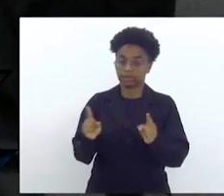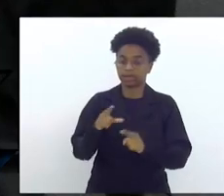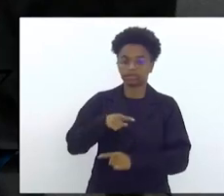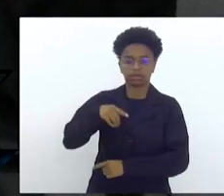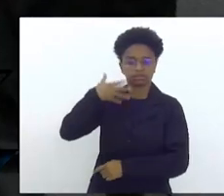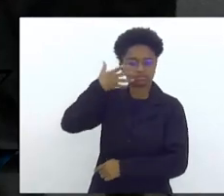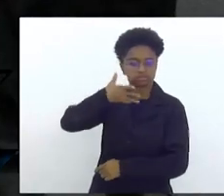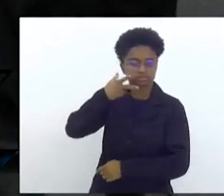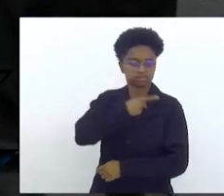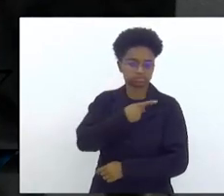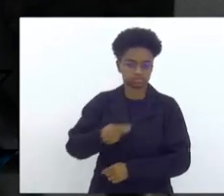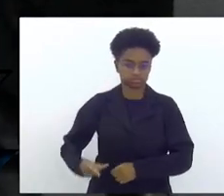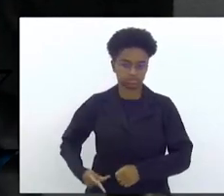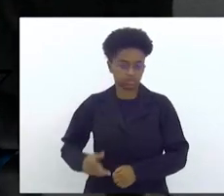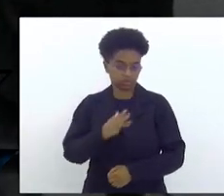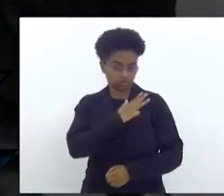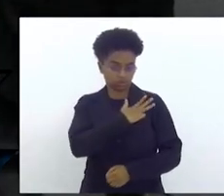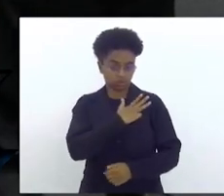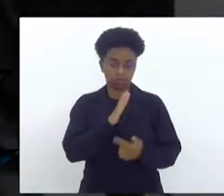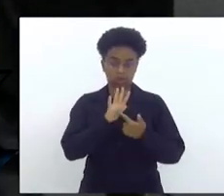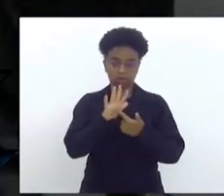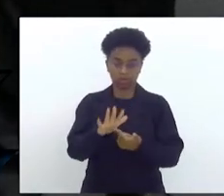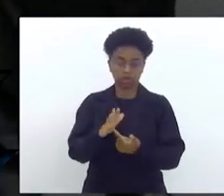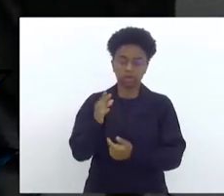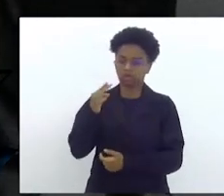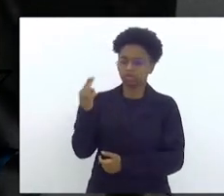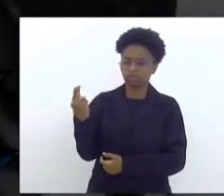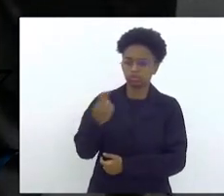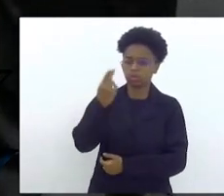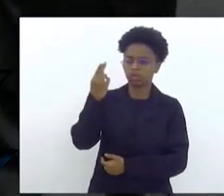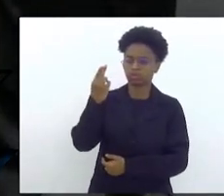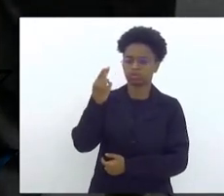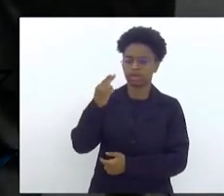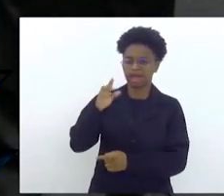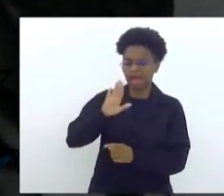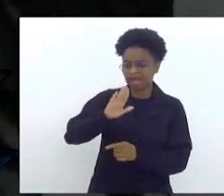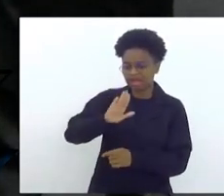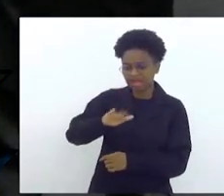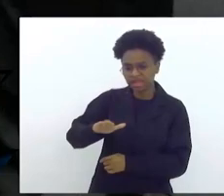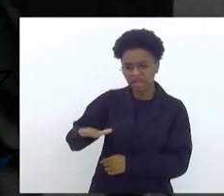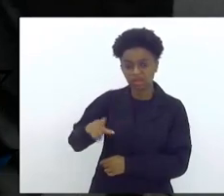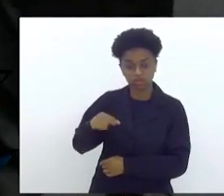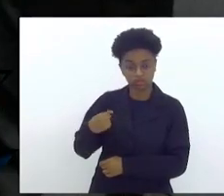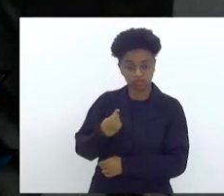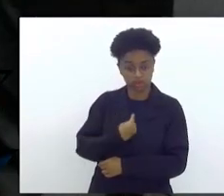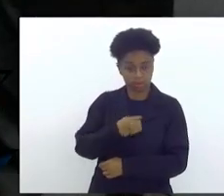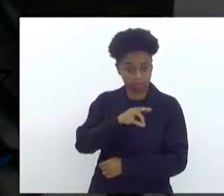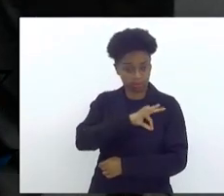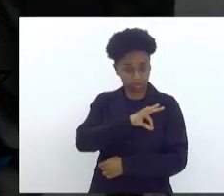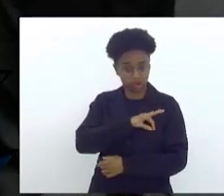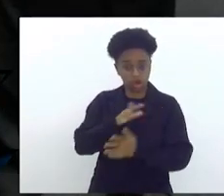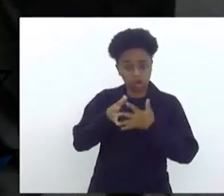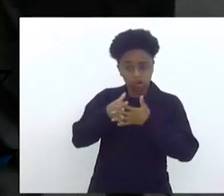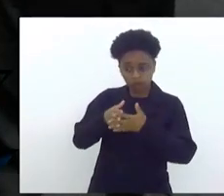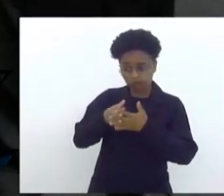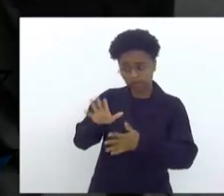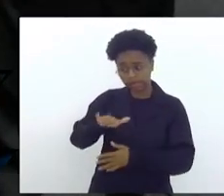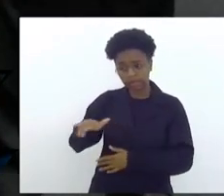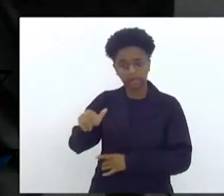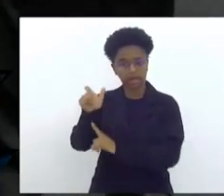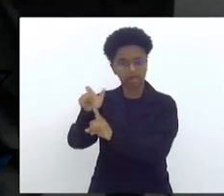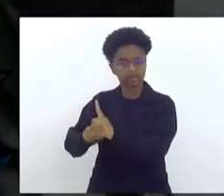do presidente Luiz Inácio diz não dá para que uma criança que as nossas polícias com fundo uma criança